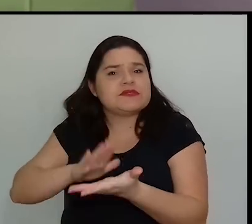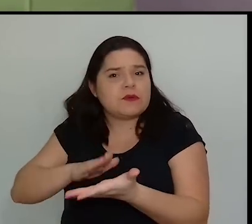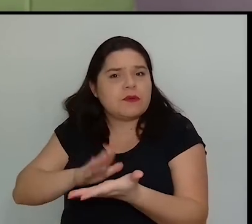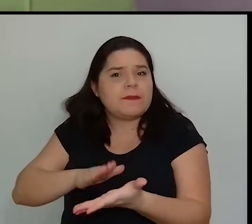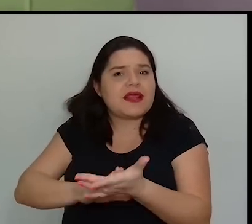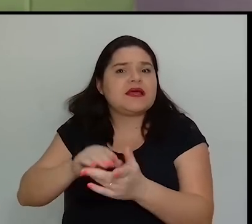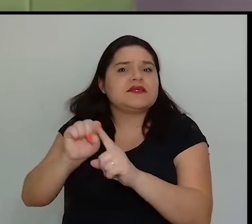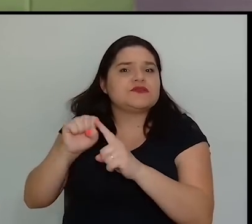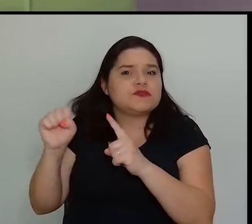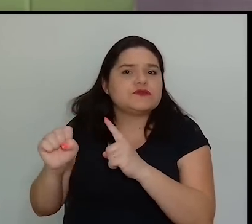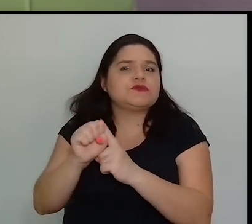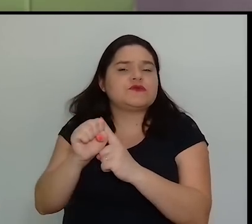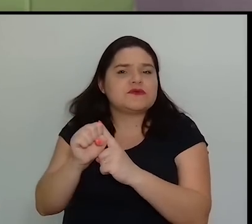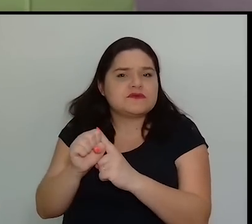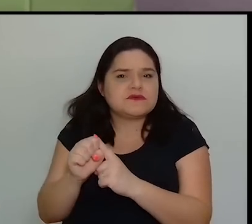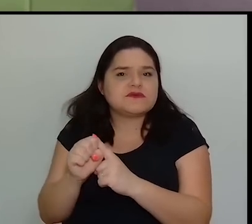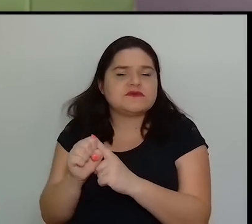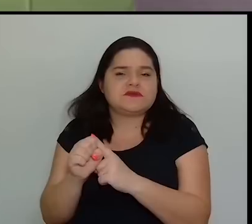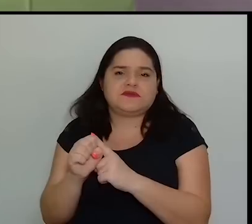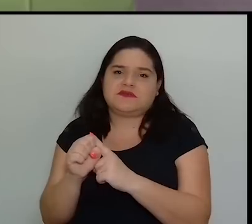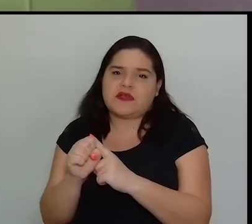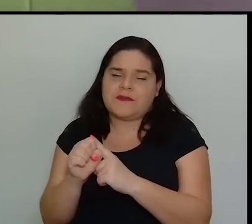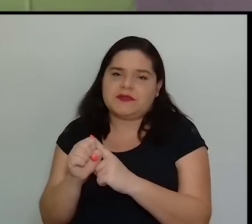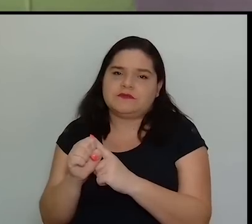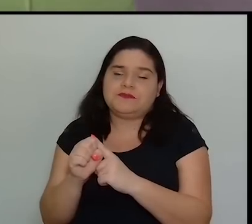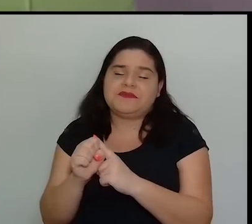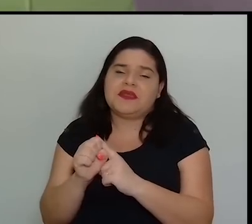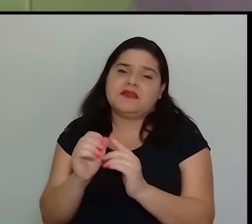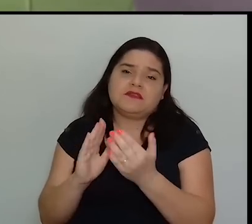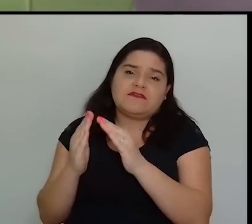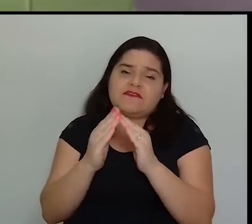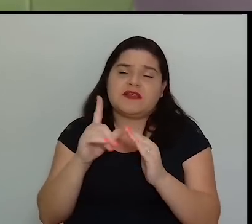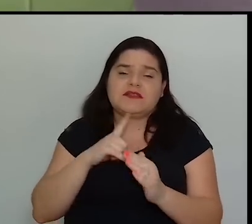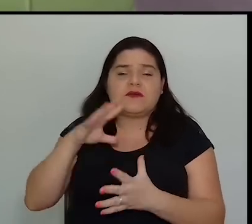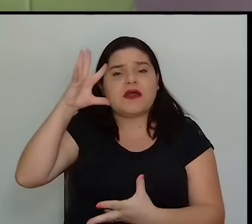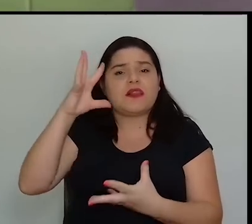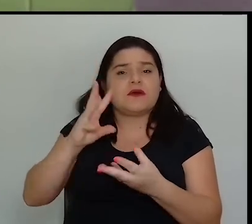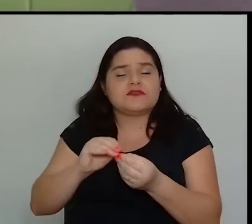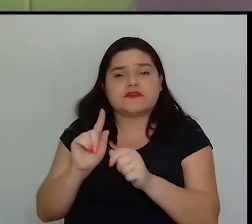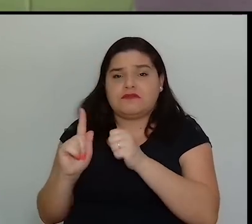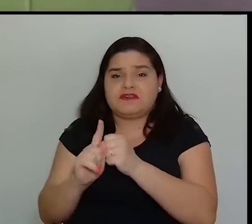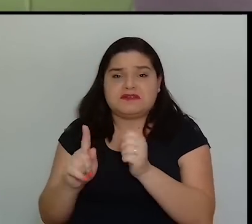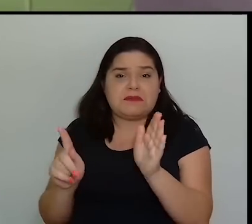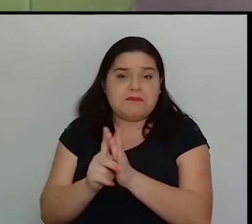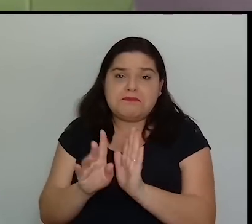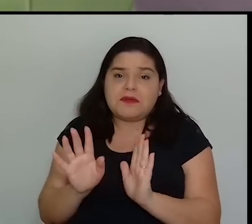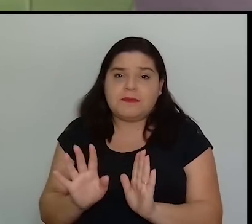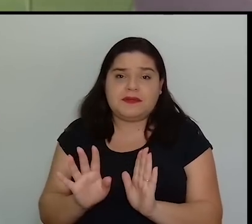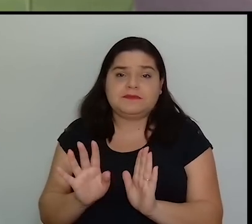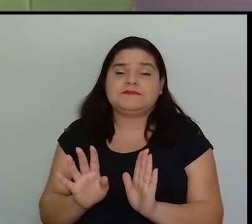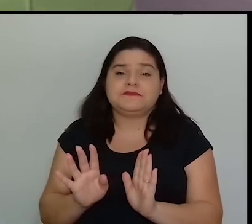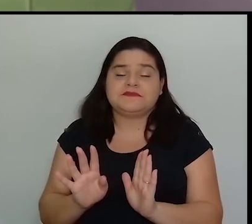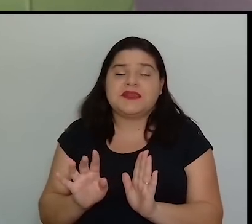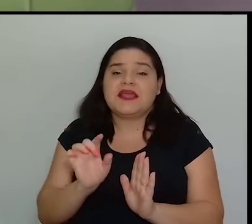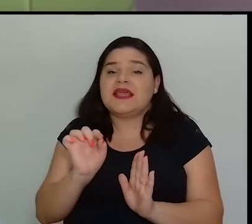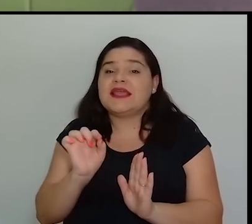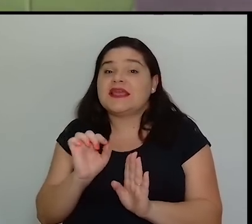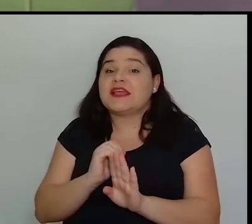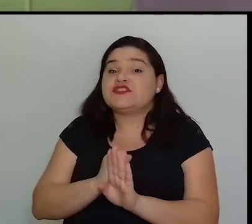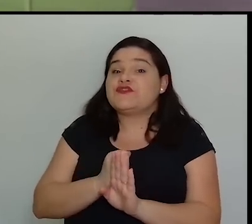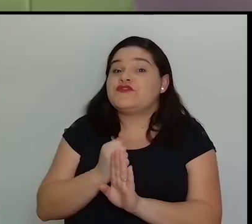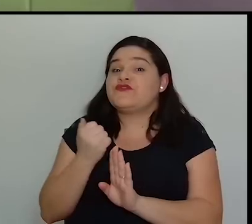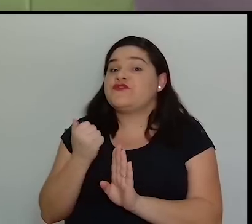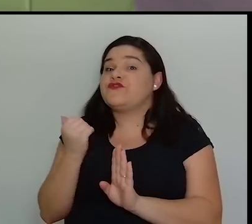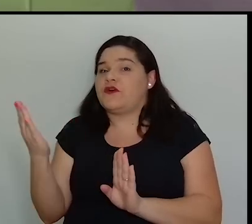socialmente a que a que funciona então tem uma lógica de governança própria e e for de Fora para fazer